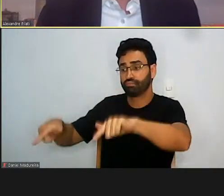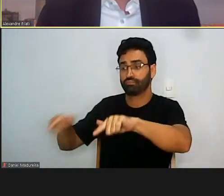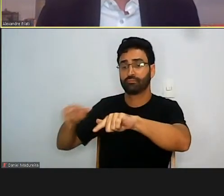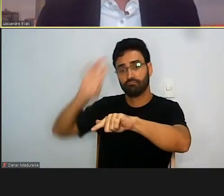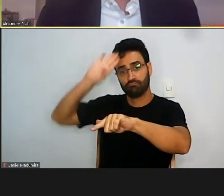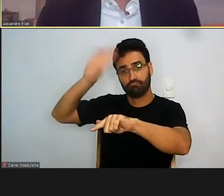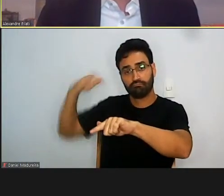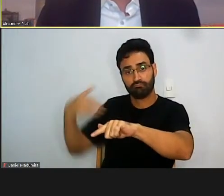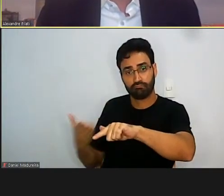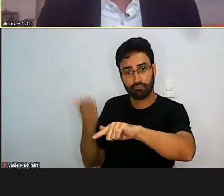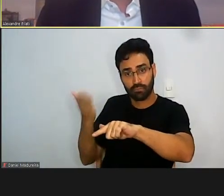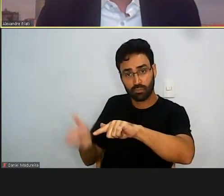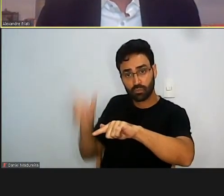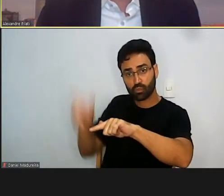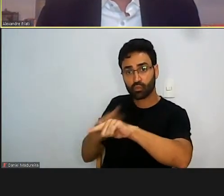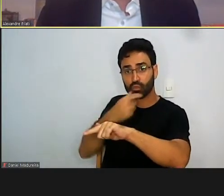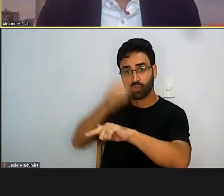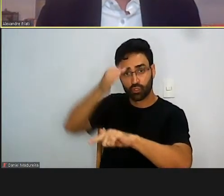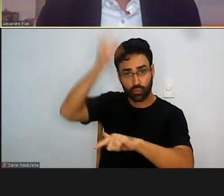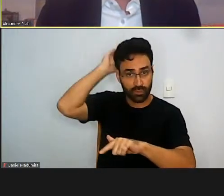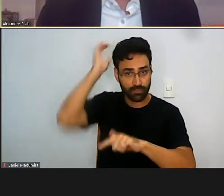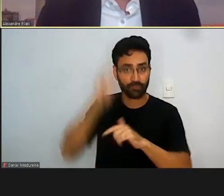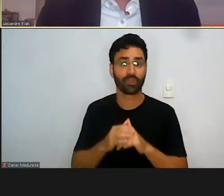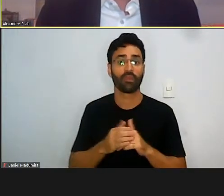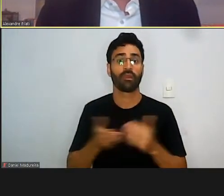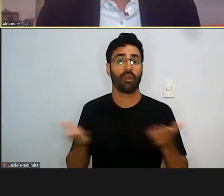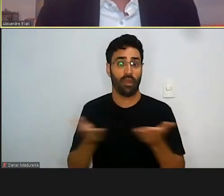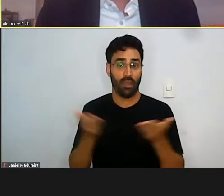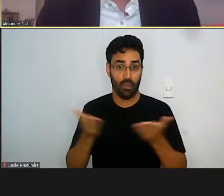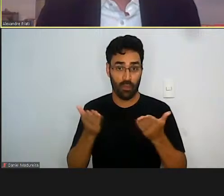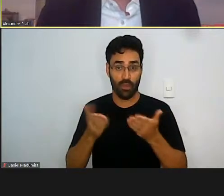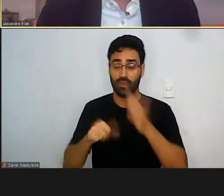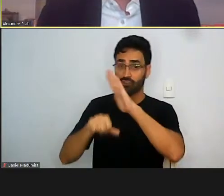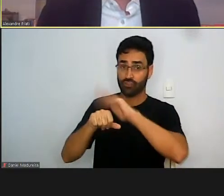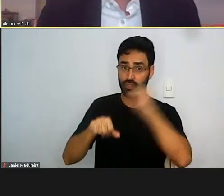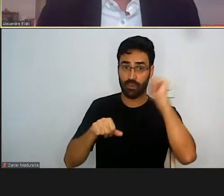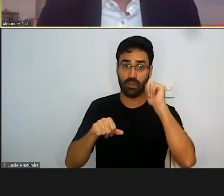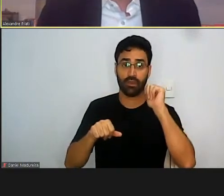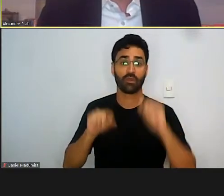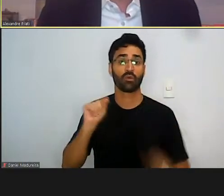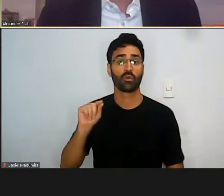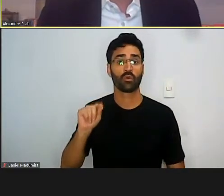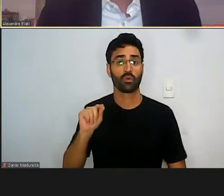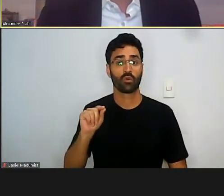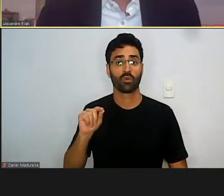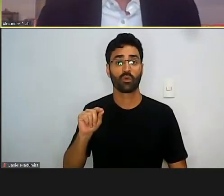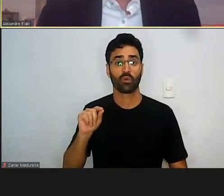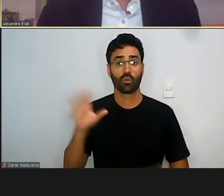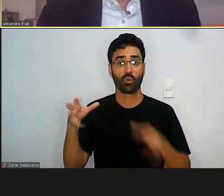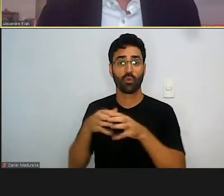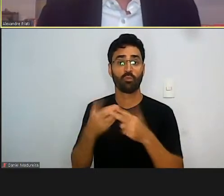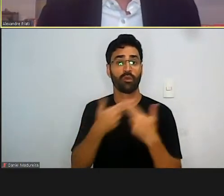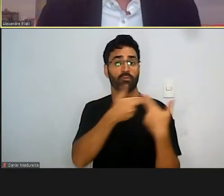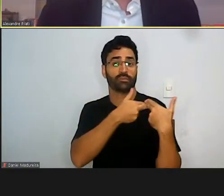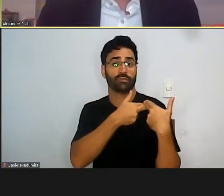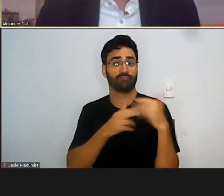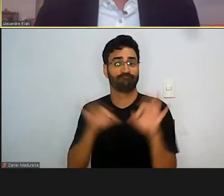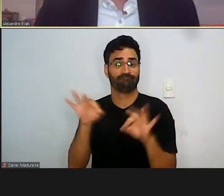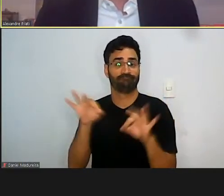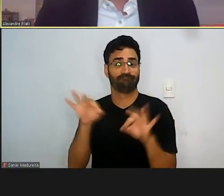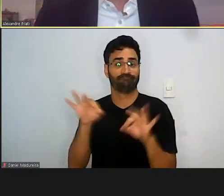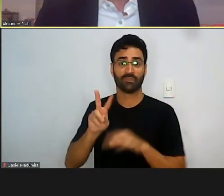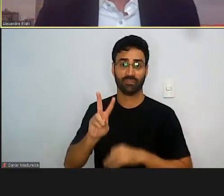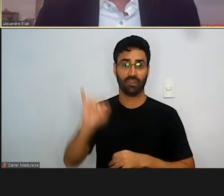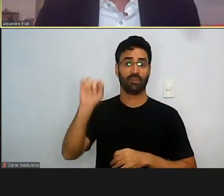Então, eu passo aqui agora a palavra ao pessoal do cerimonial, né, que vai conduzir